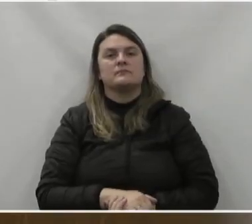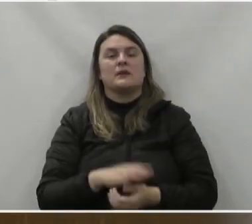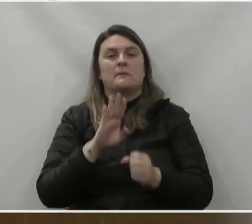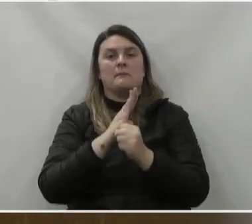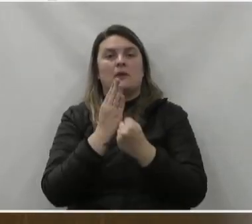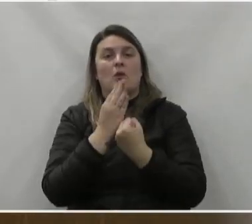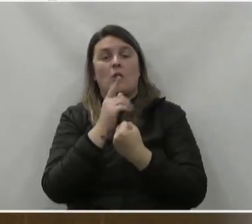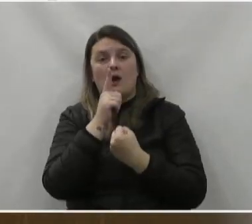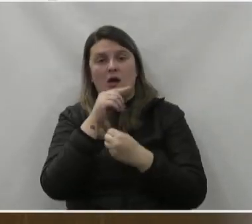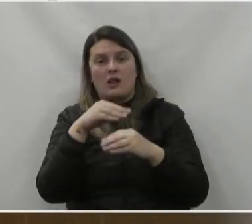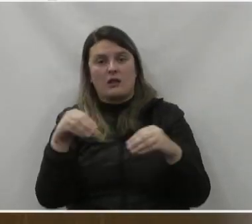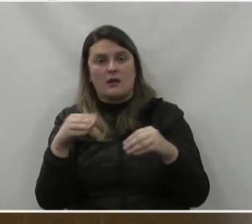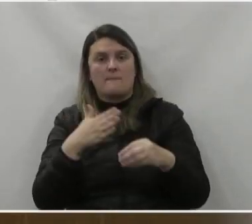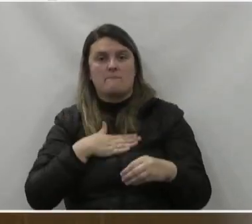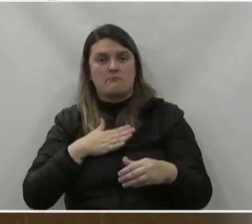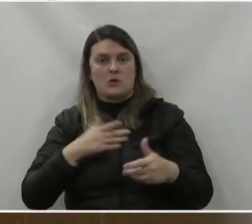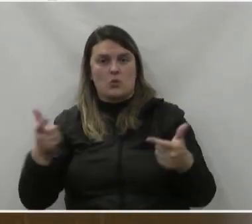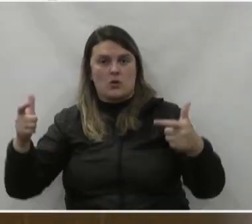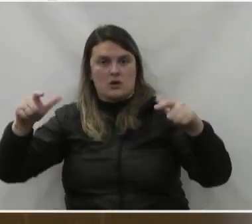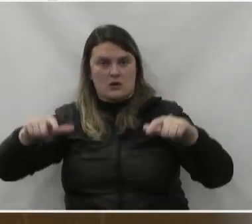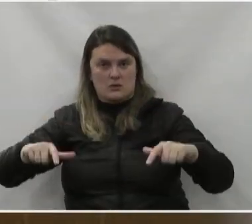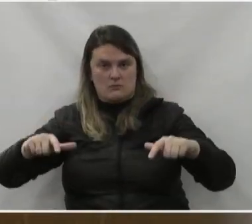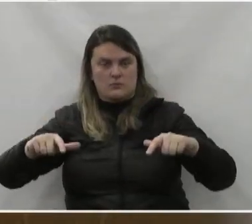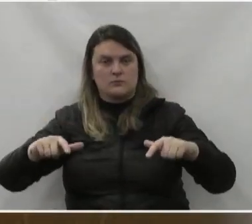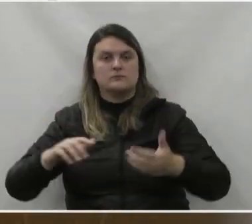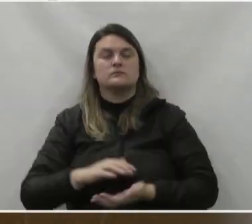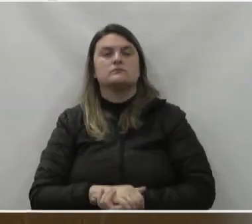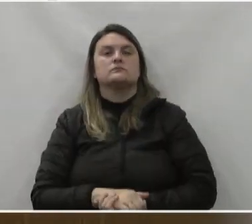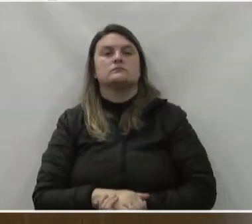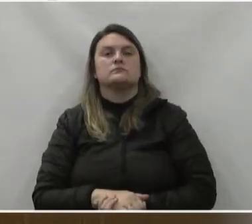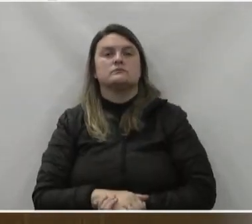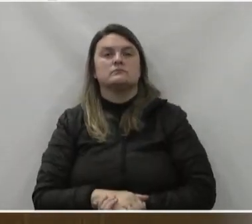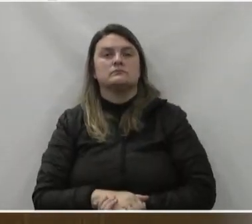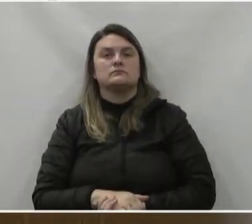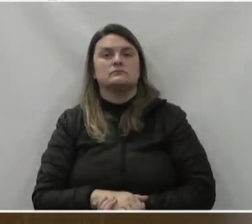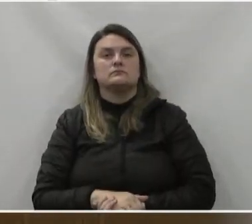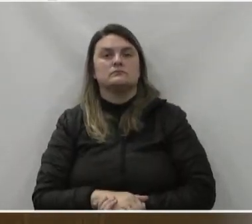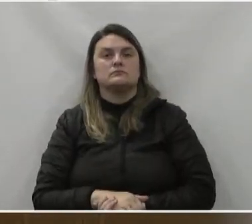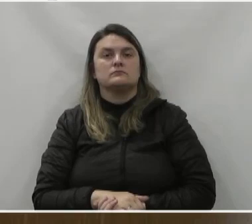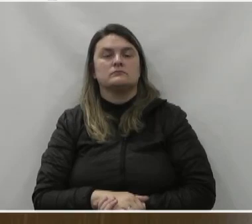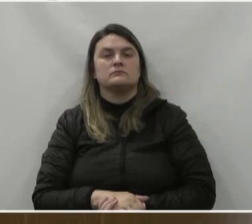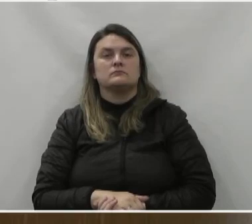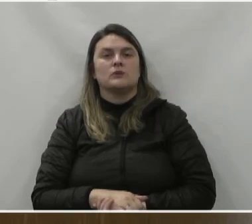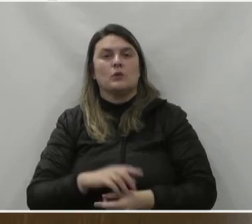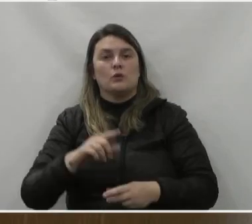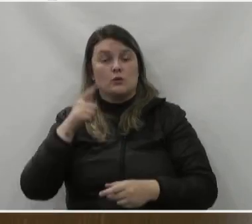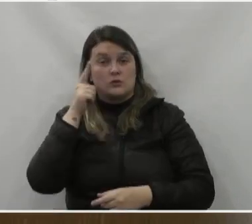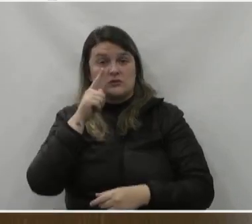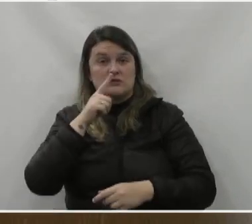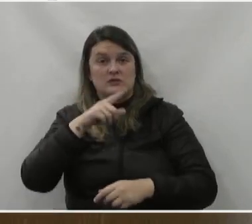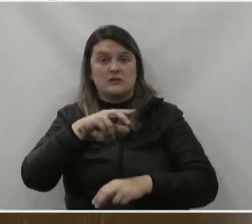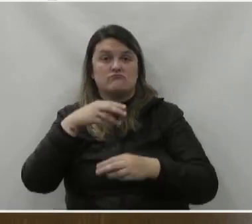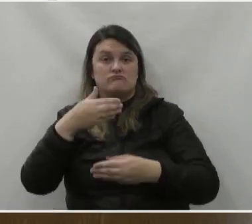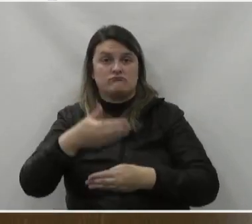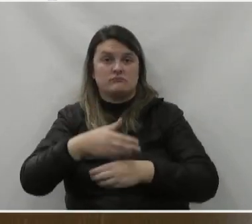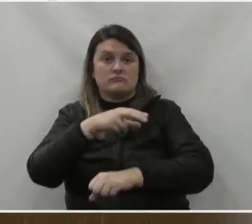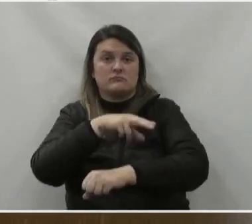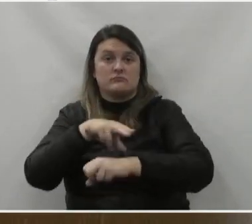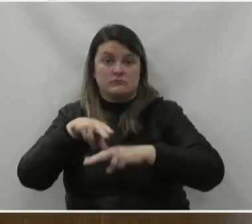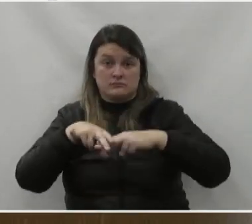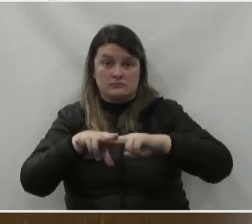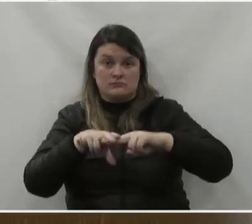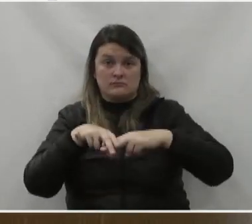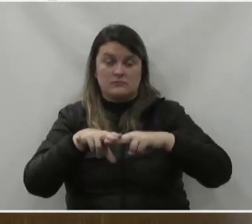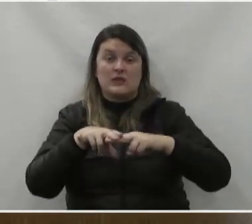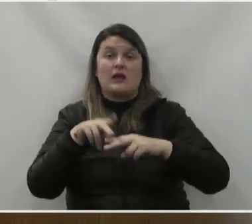Rio da Areia, um projeto Meu Campinho, que vem com aquela quadra de grama sintética, né, padrão FIFA, mais um parquinho ali para as crianças. No